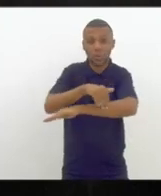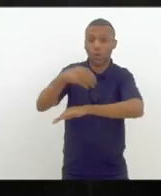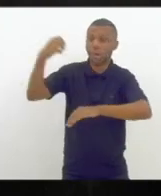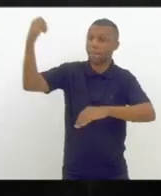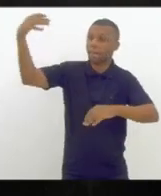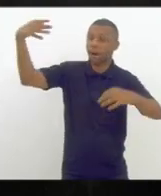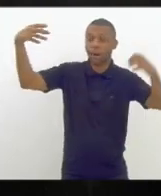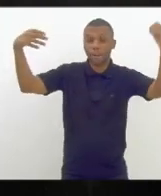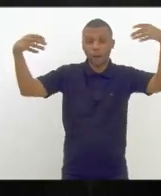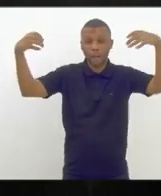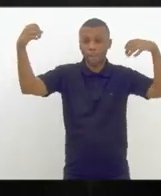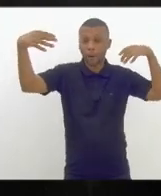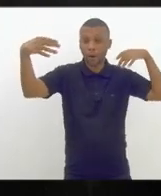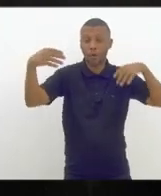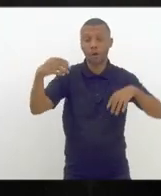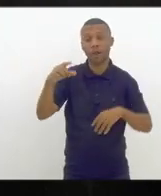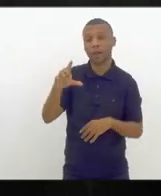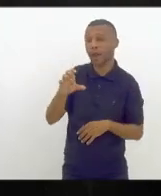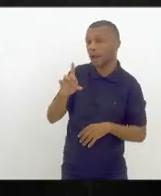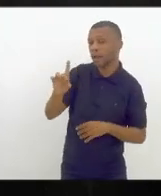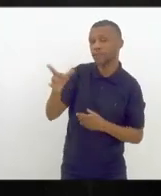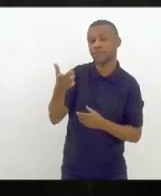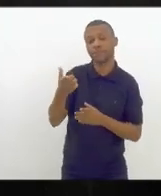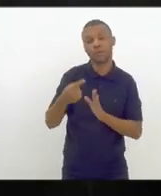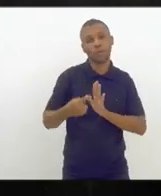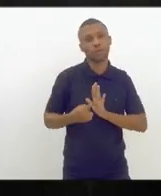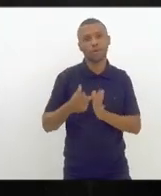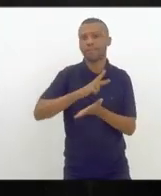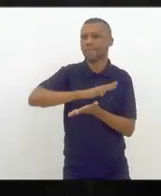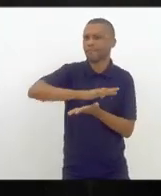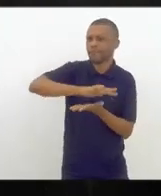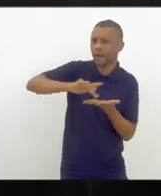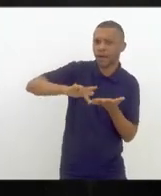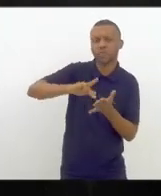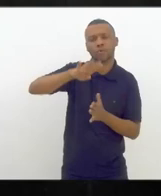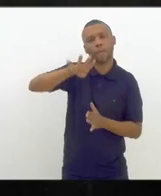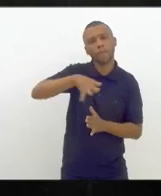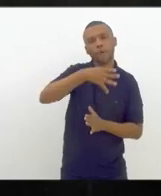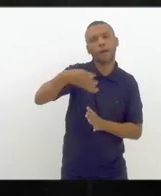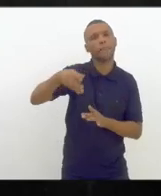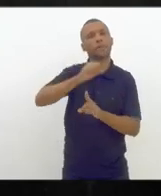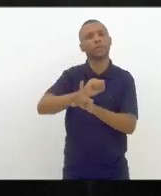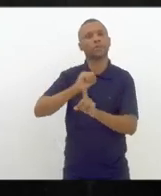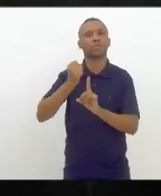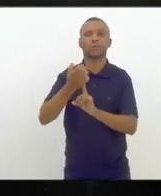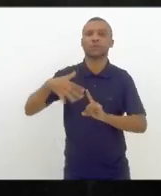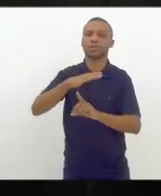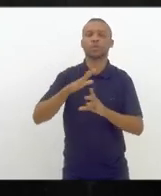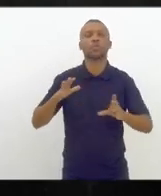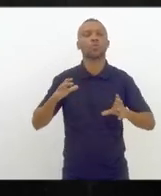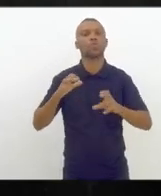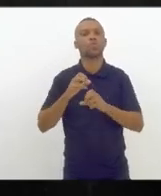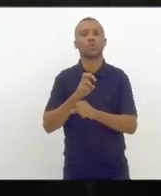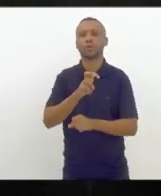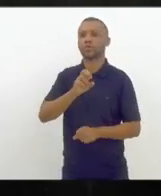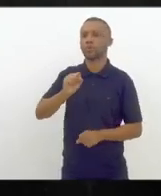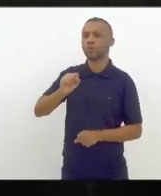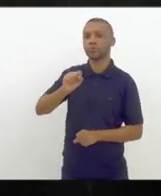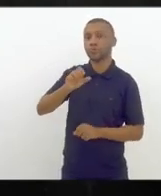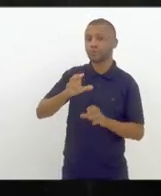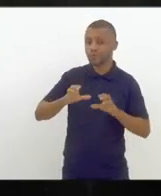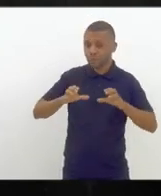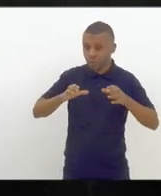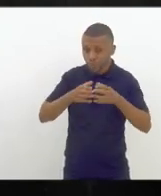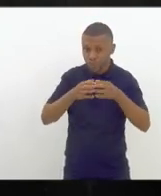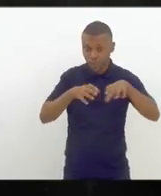asfaltamento e levando diversos programas sociais para as nossas comunidades. São 58 comunidades existentes em São